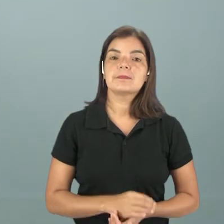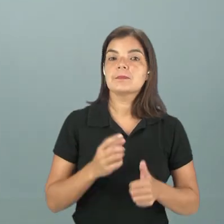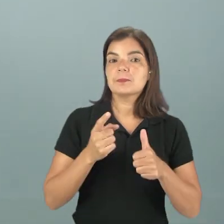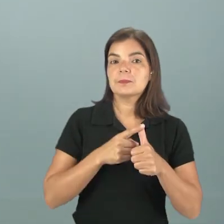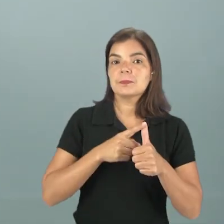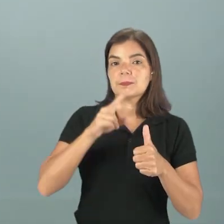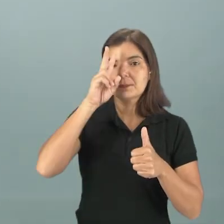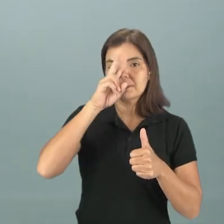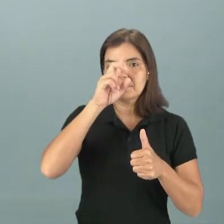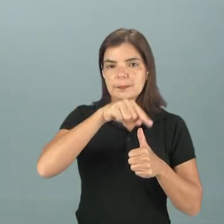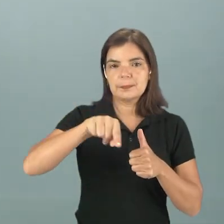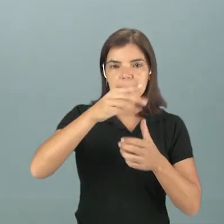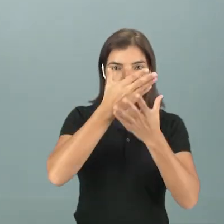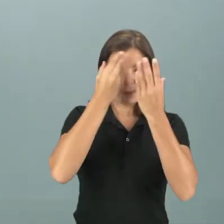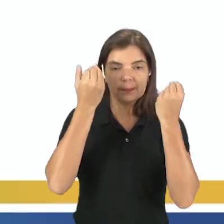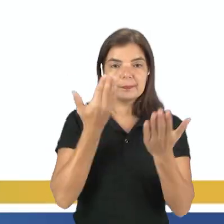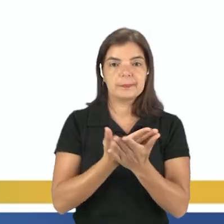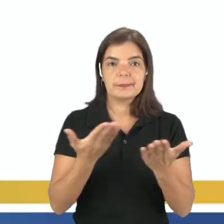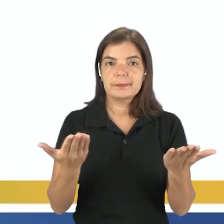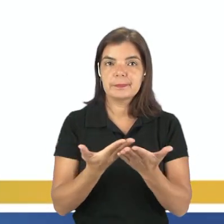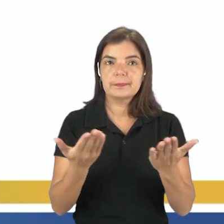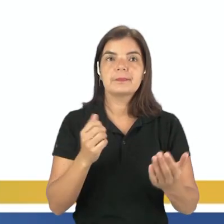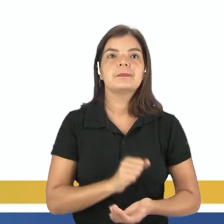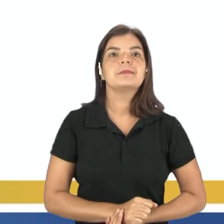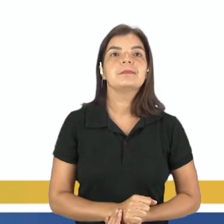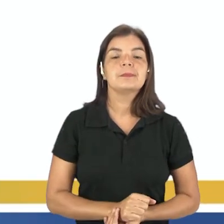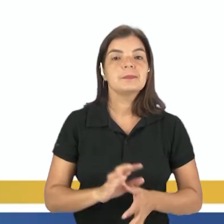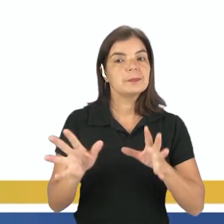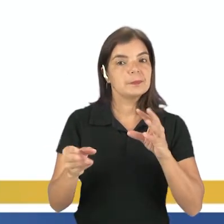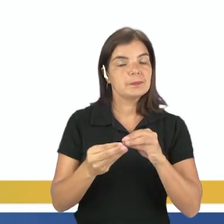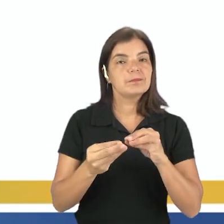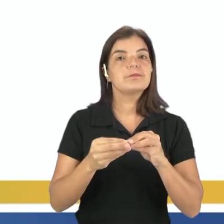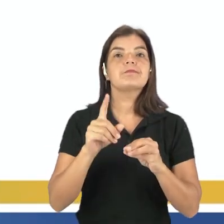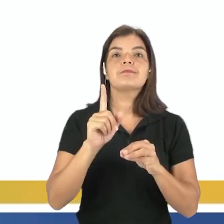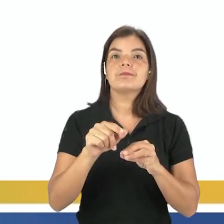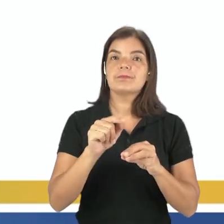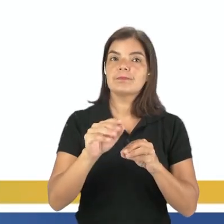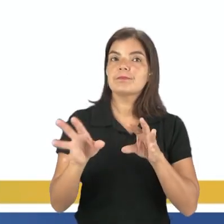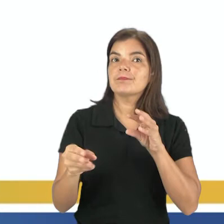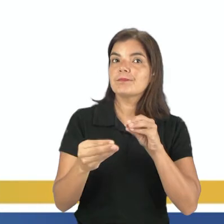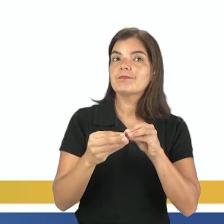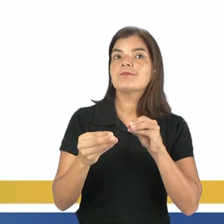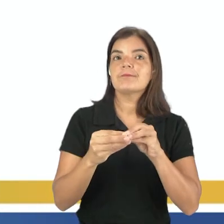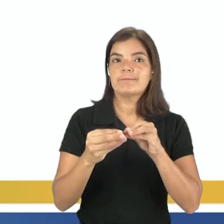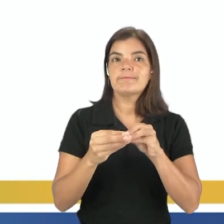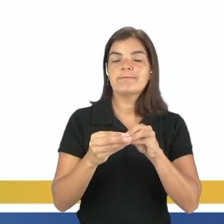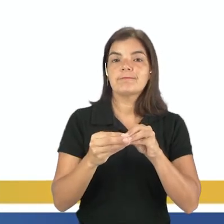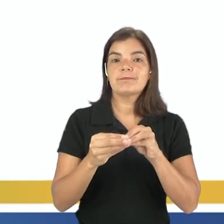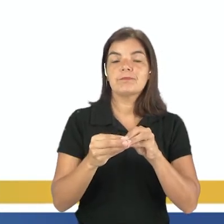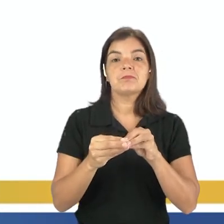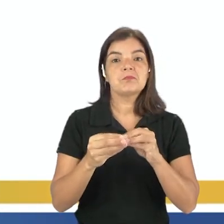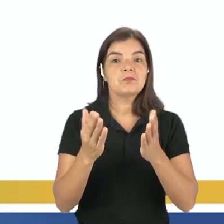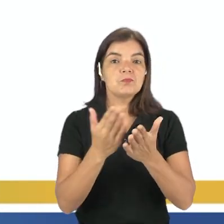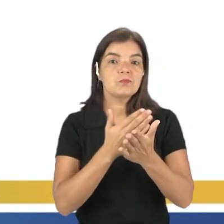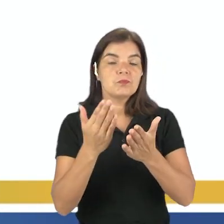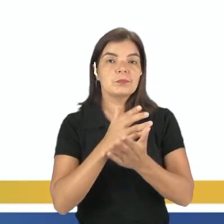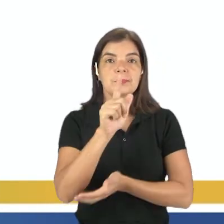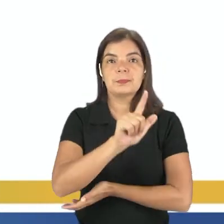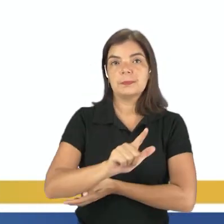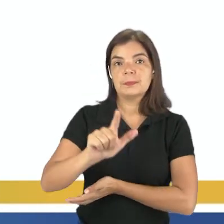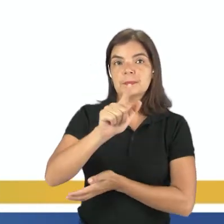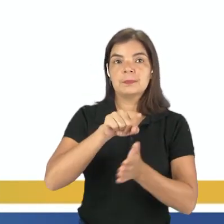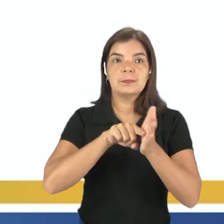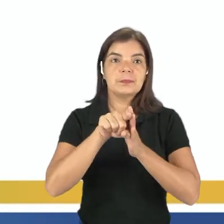Primeiro lembrete para você não esquecer da aula de hoje. Vamos lá. Sinopse é uma espécie de resumo, uma síntese de uma